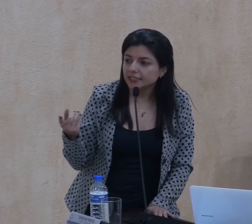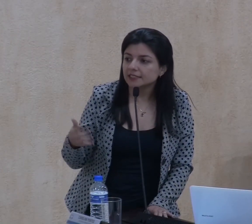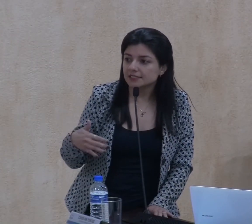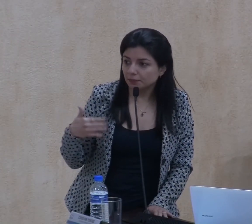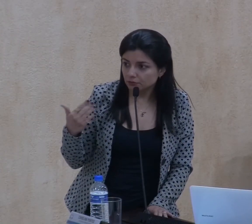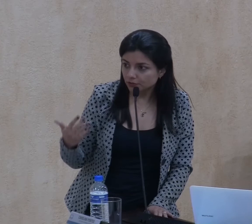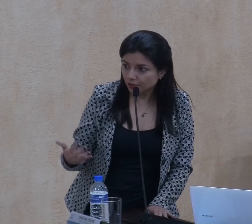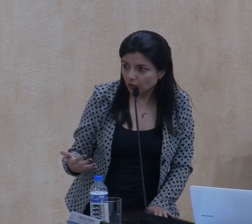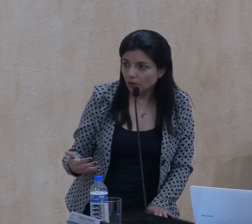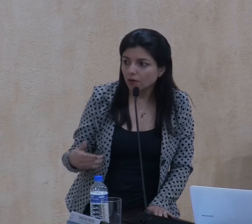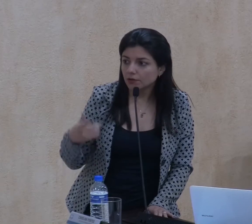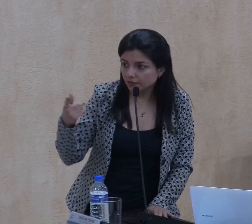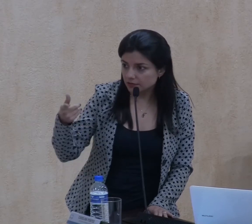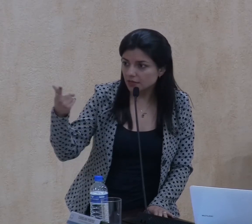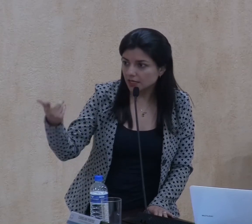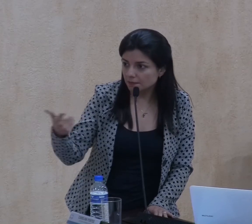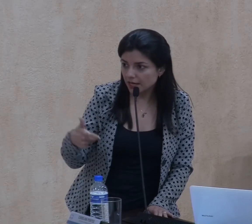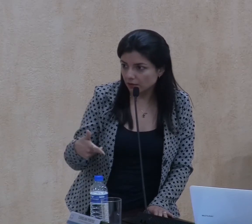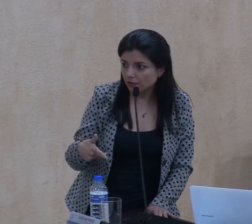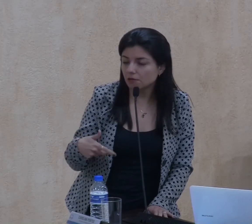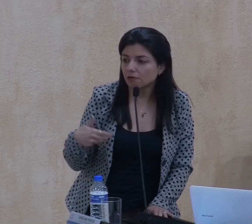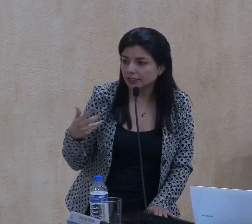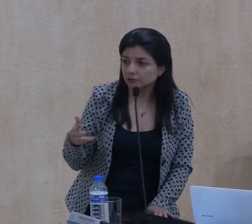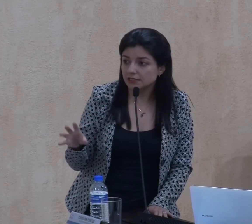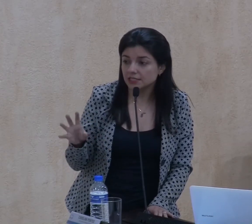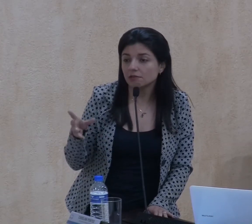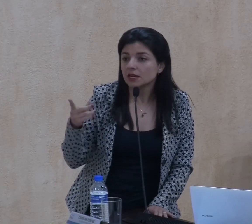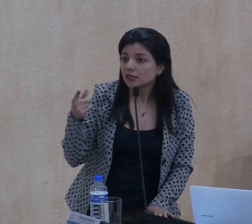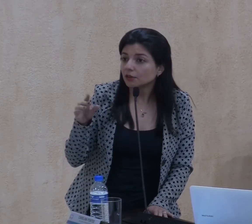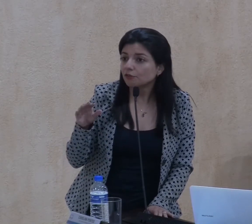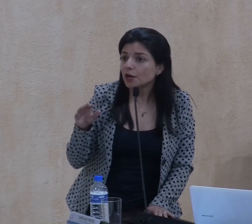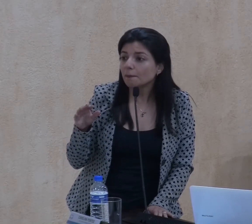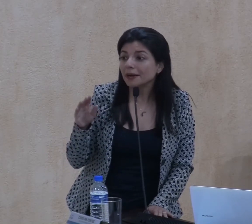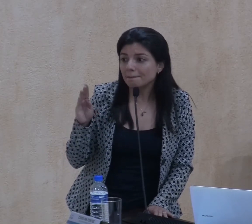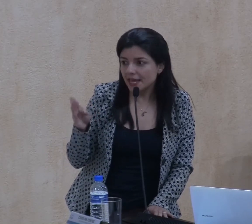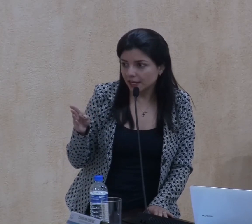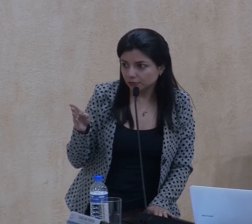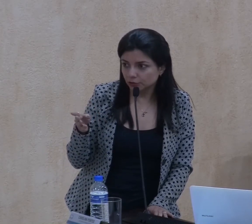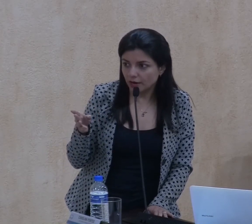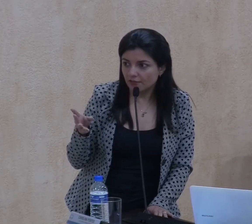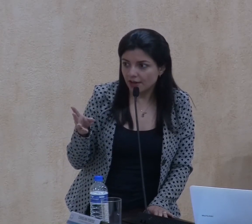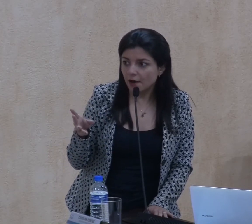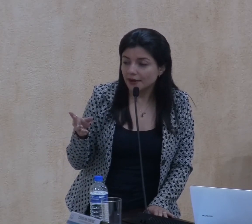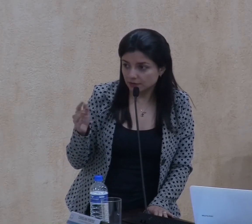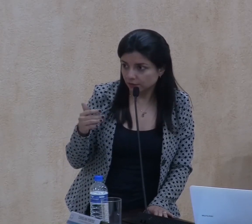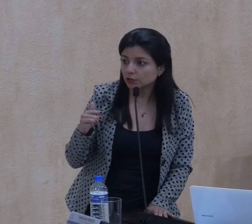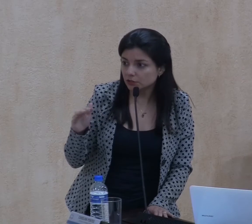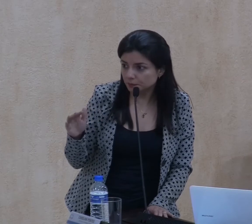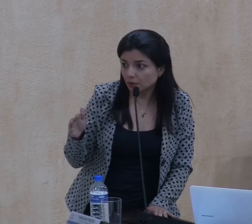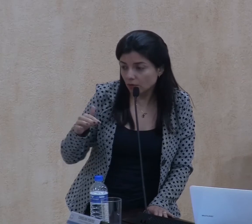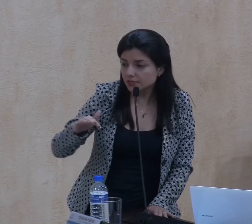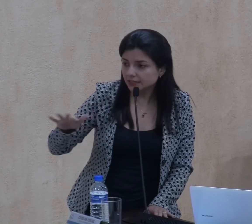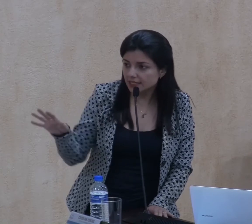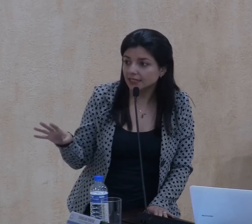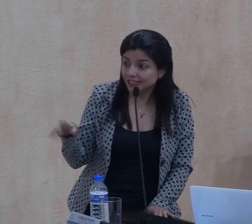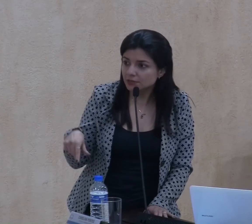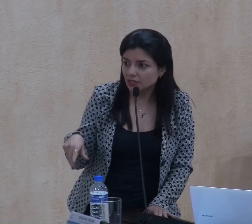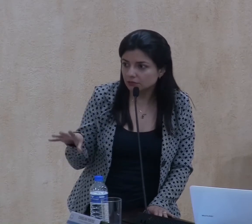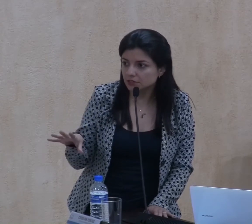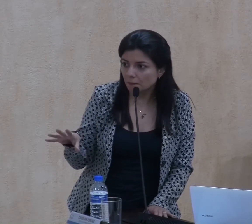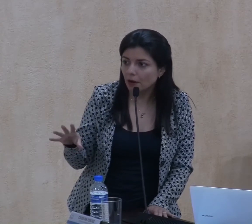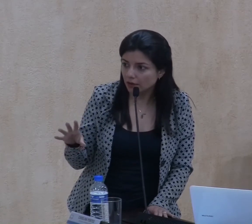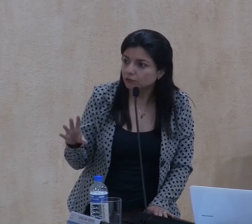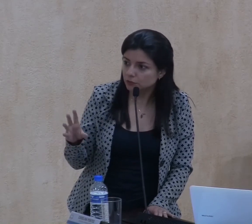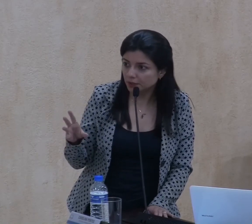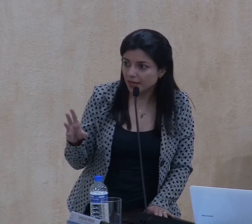Sabrina que se prontificou e que você aqui bem colocou enalteceu não foi o primeiro doutor Rafael mas foi um dos com certeza aqui no